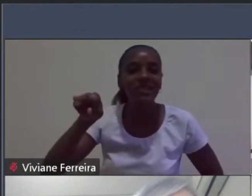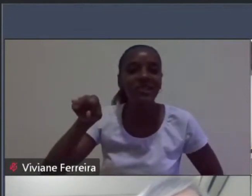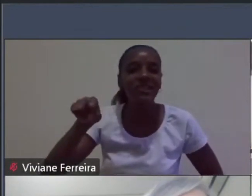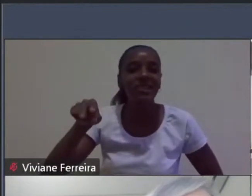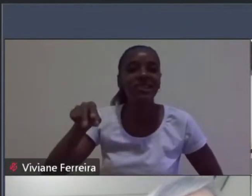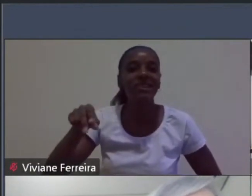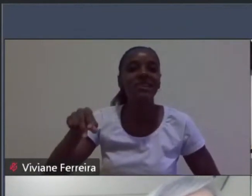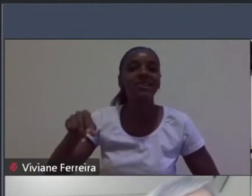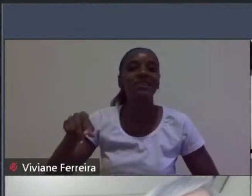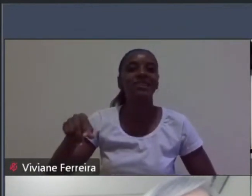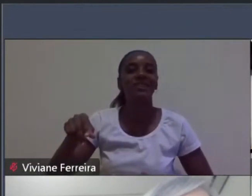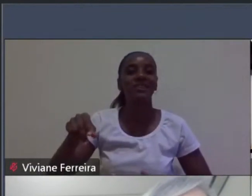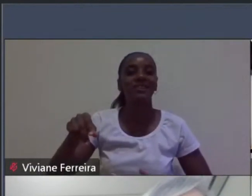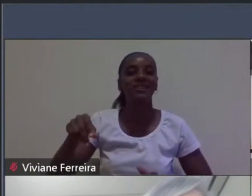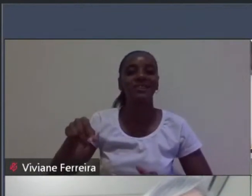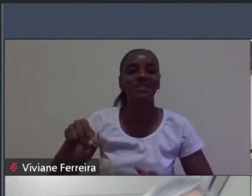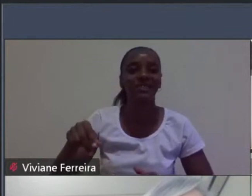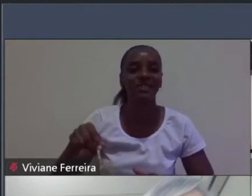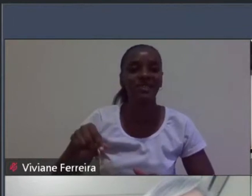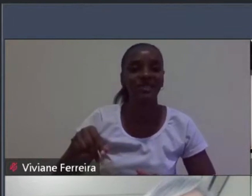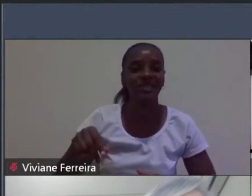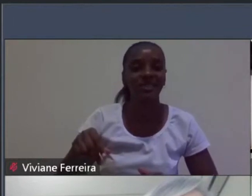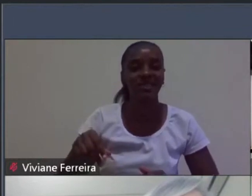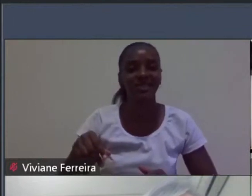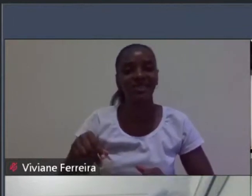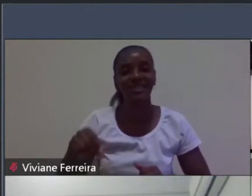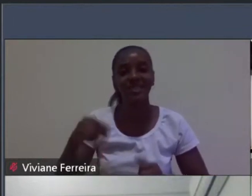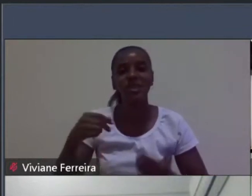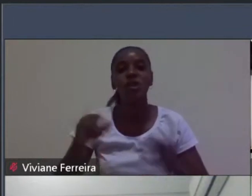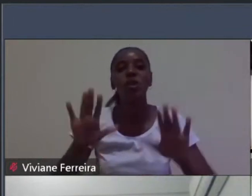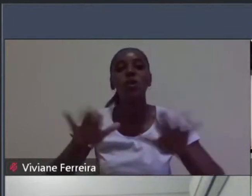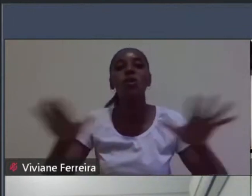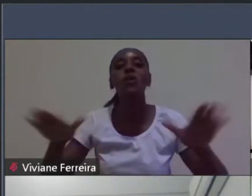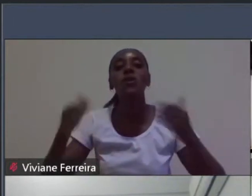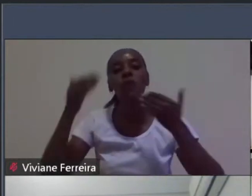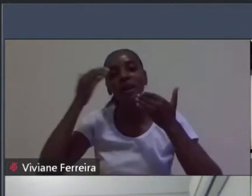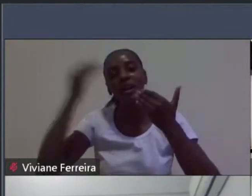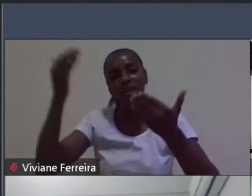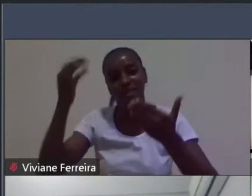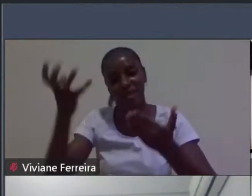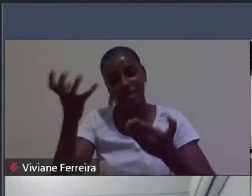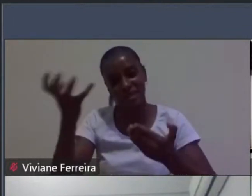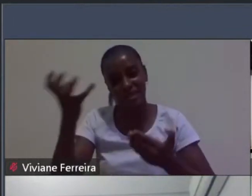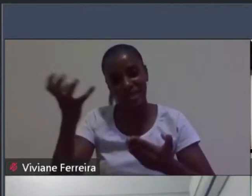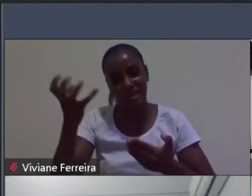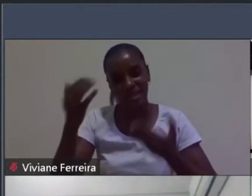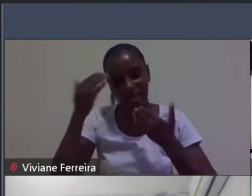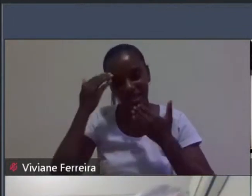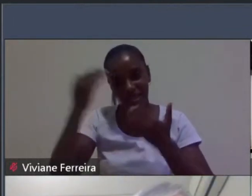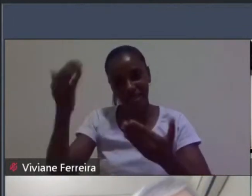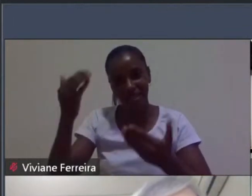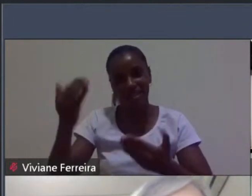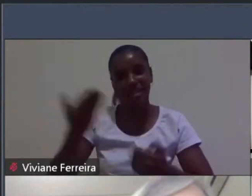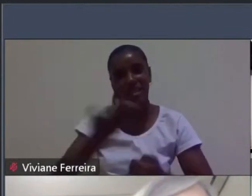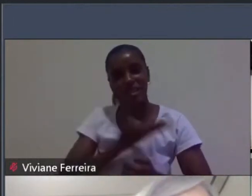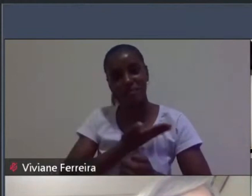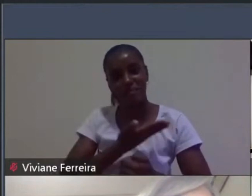legal. Cubista, tá que legal. Aí. Mas olha, gente, eu também quero agradecer a amizade